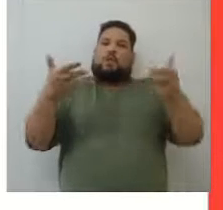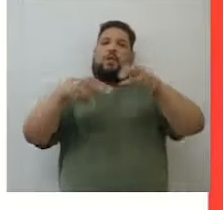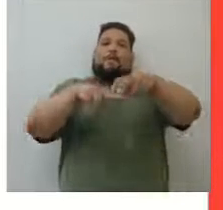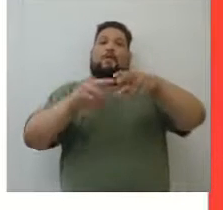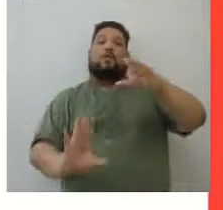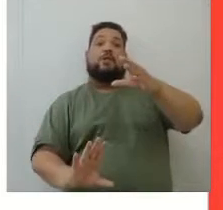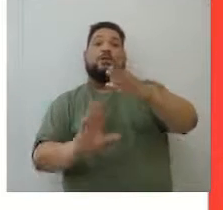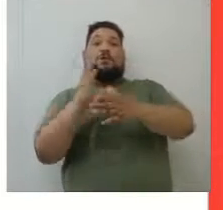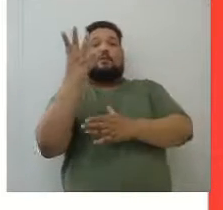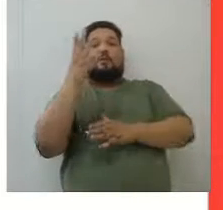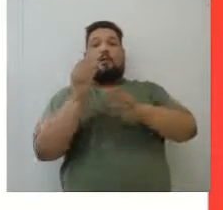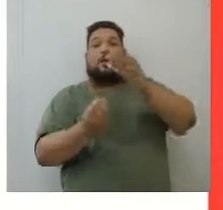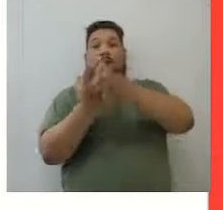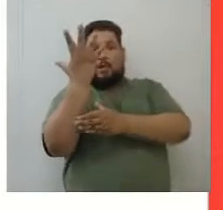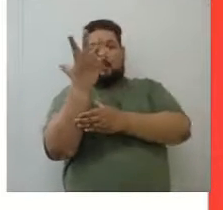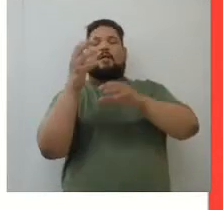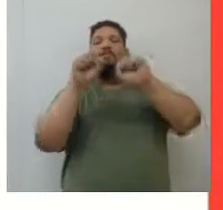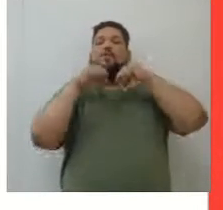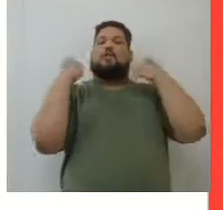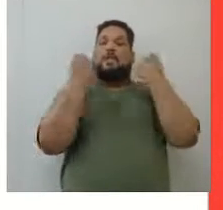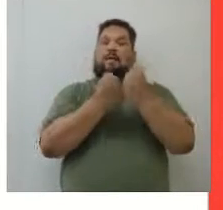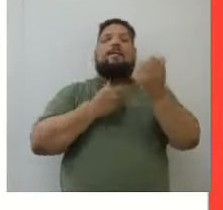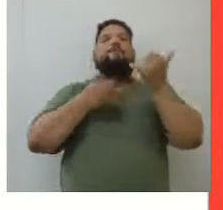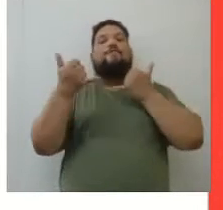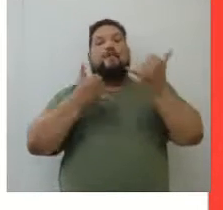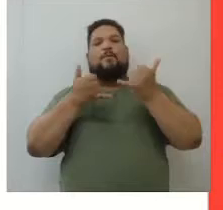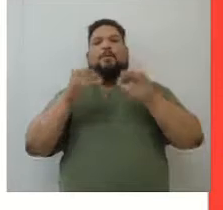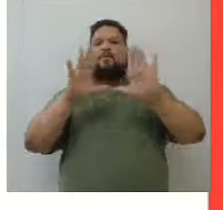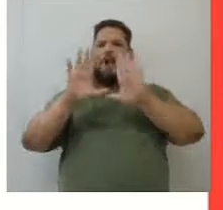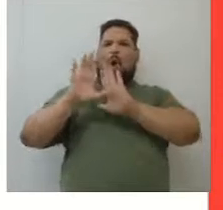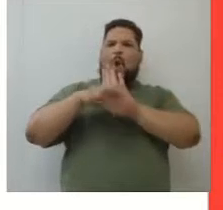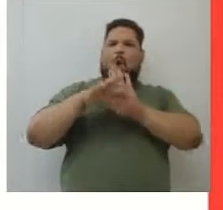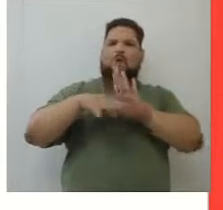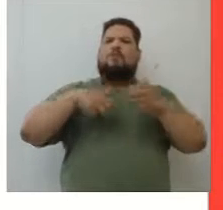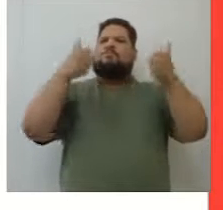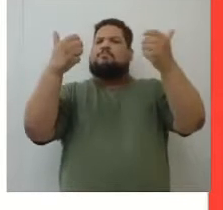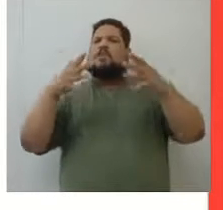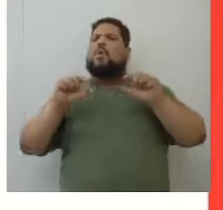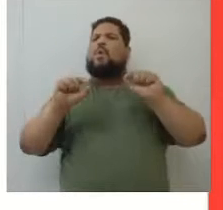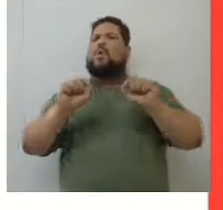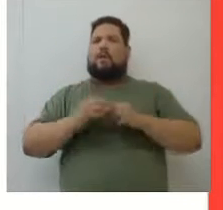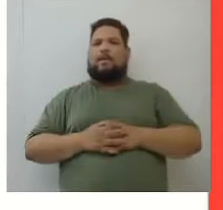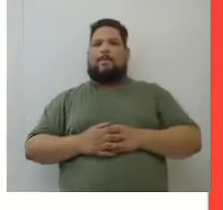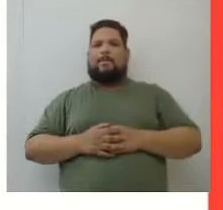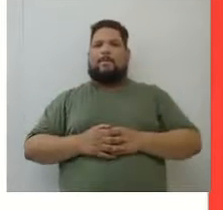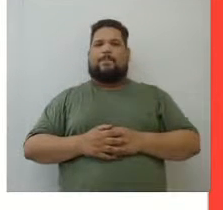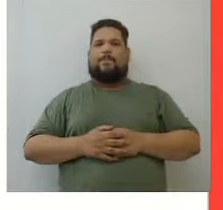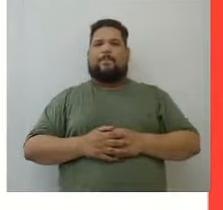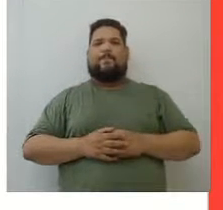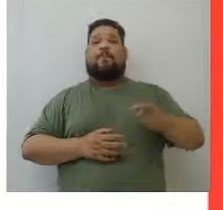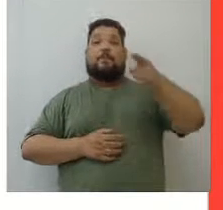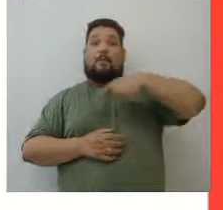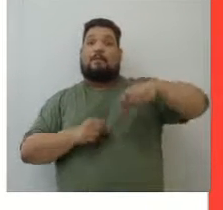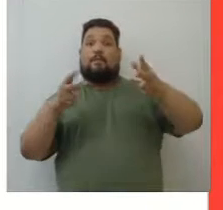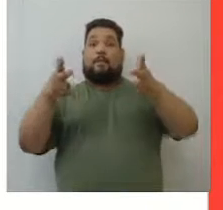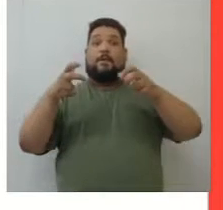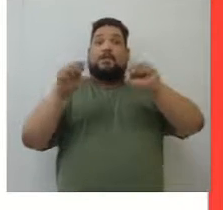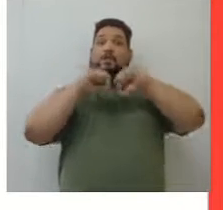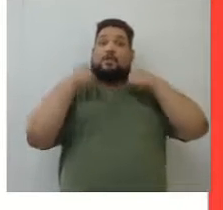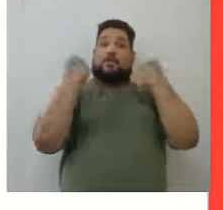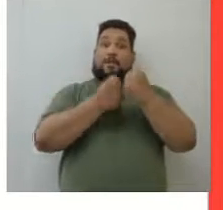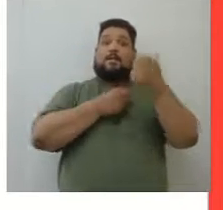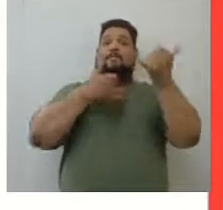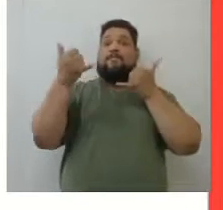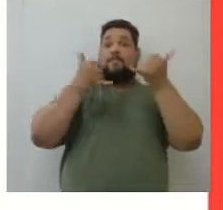a Sociedade da Informação. E qual o conceito que a gente tem para ela? A gente vai ver que a Sociedade da